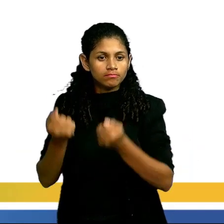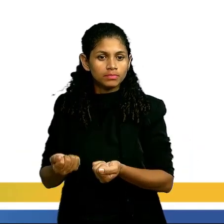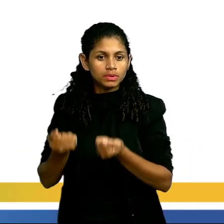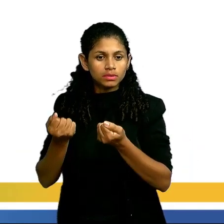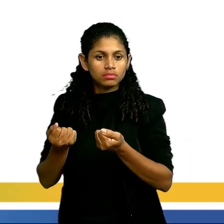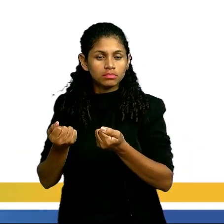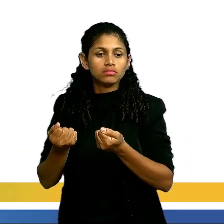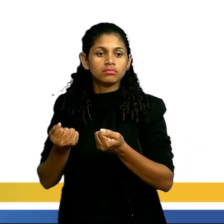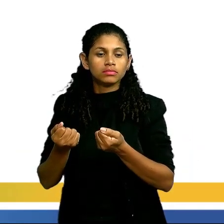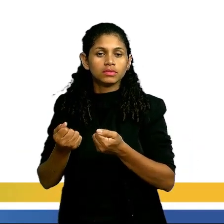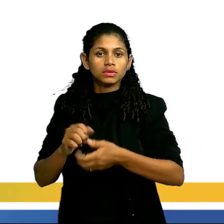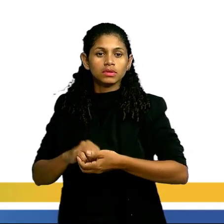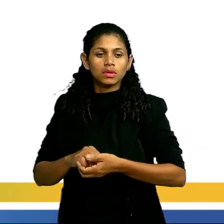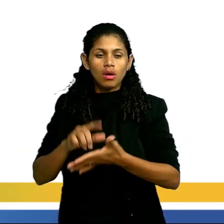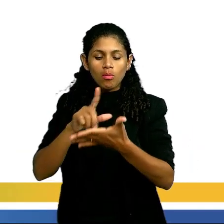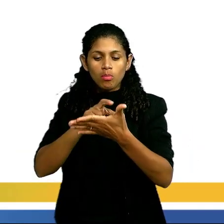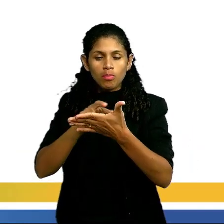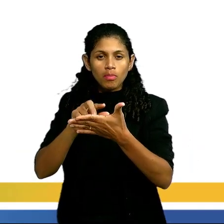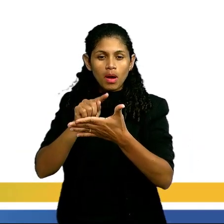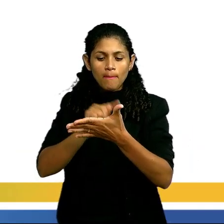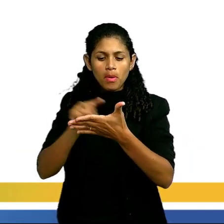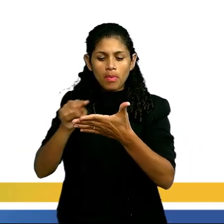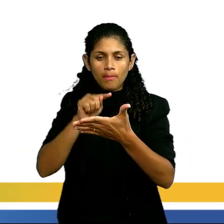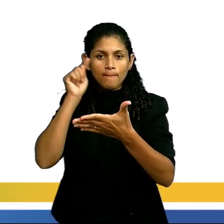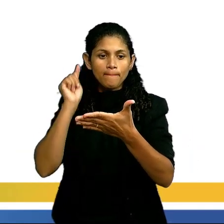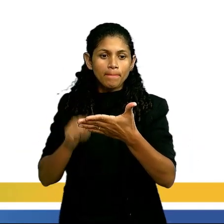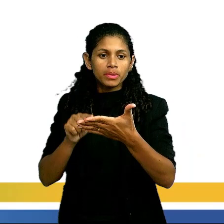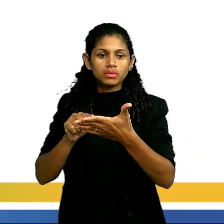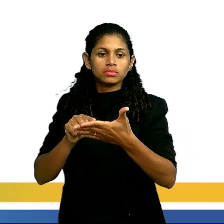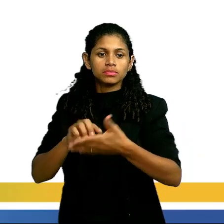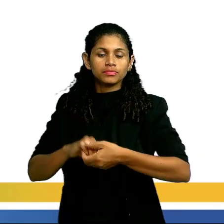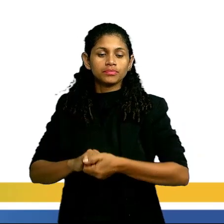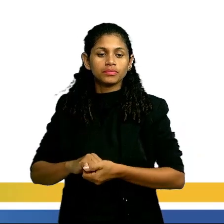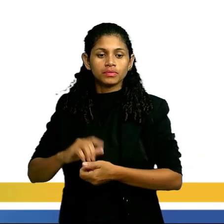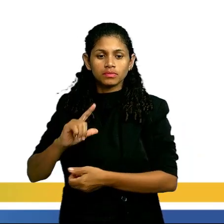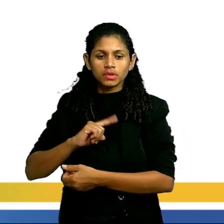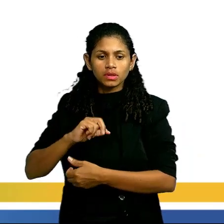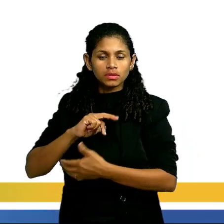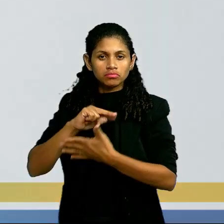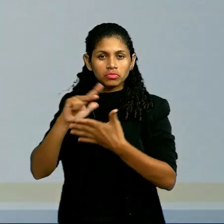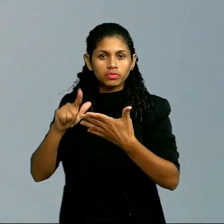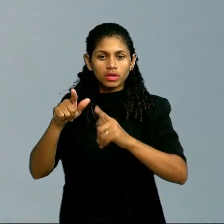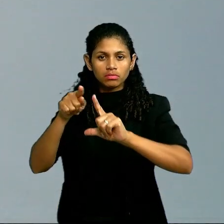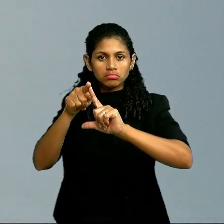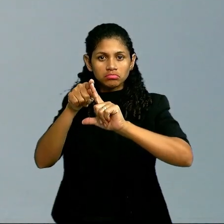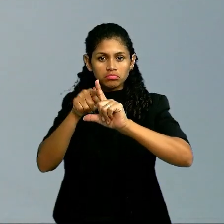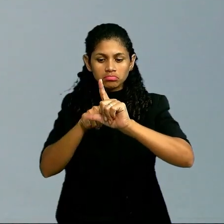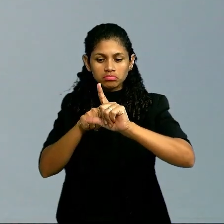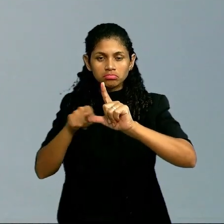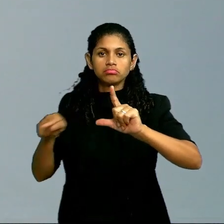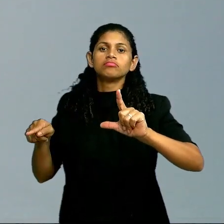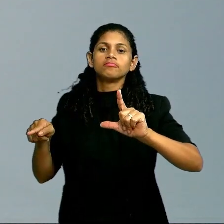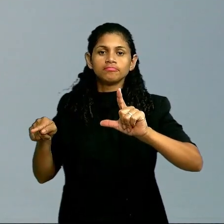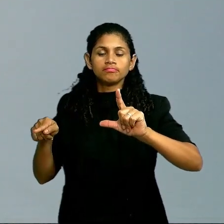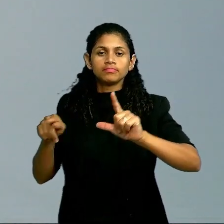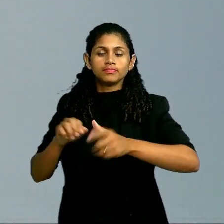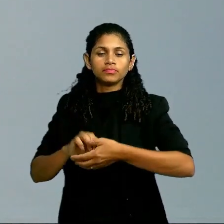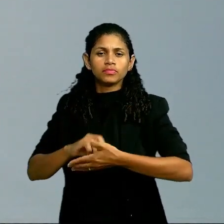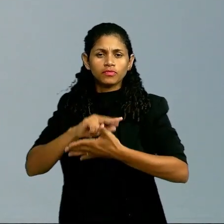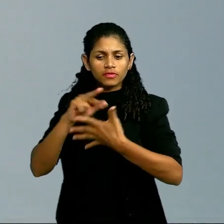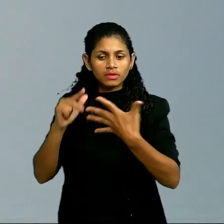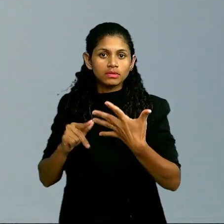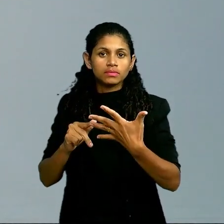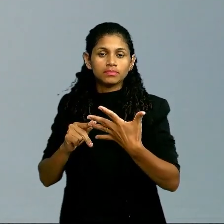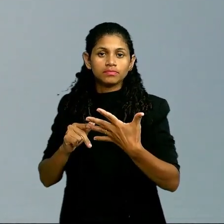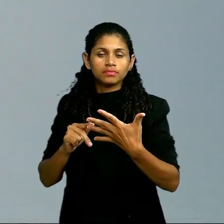aí a calculadora, nós temos aí a treina embaixo. Então, quando a gente vê esse tipo de situação,